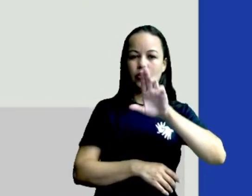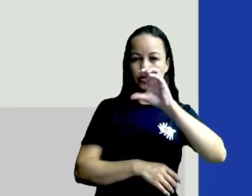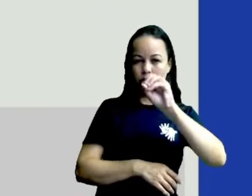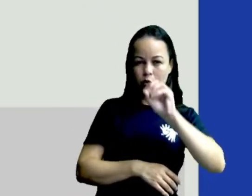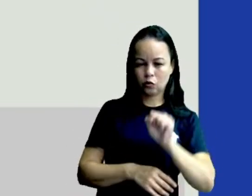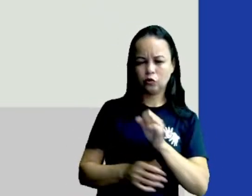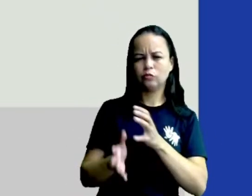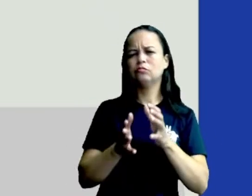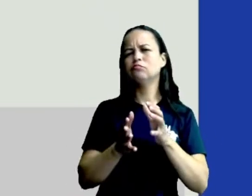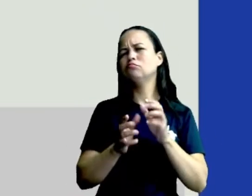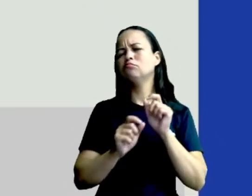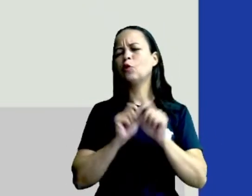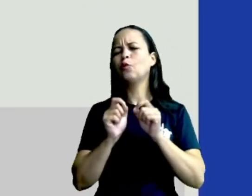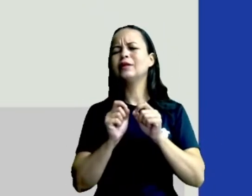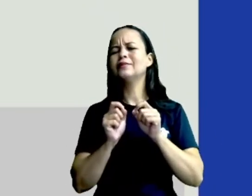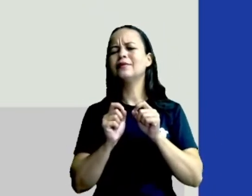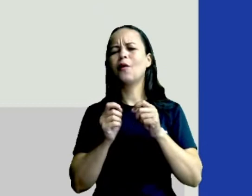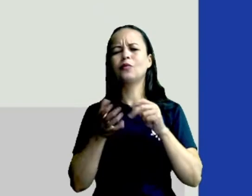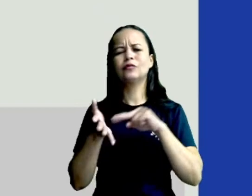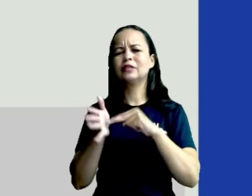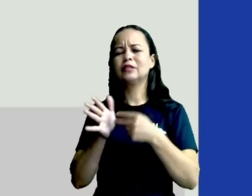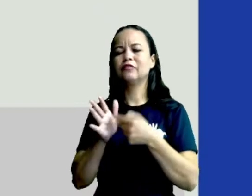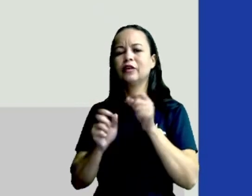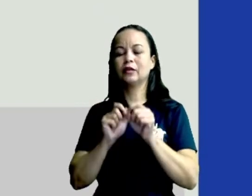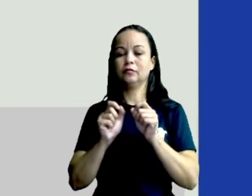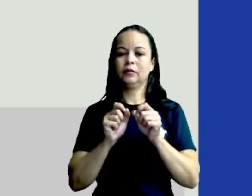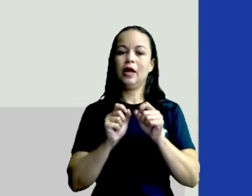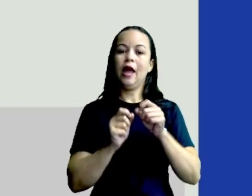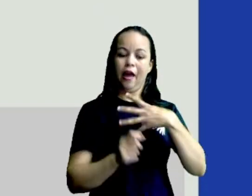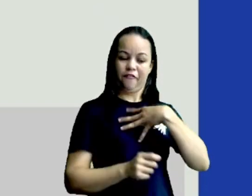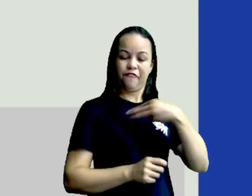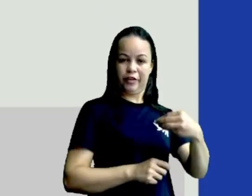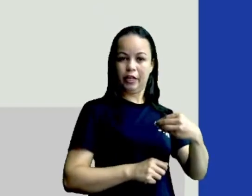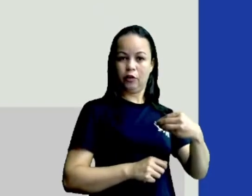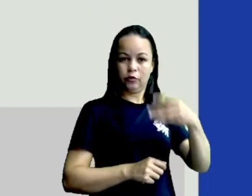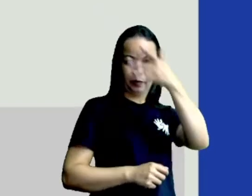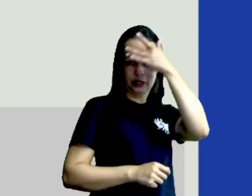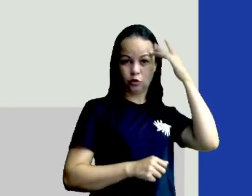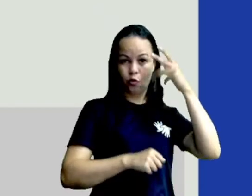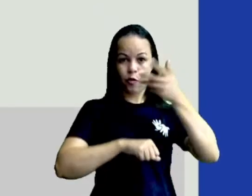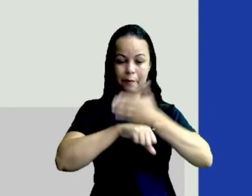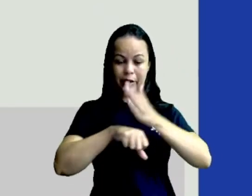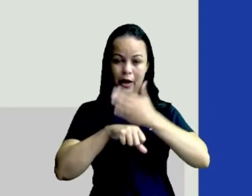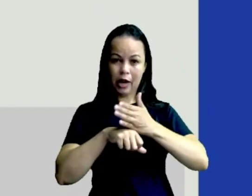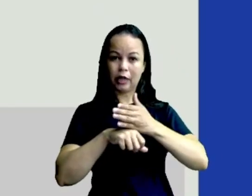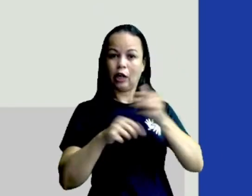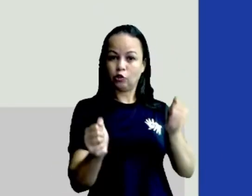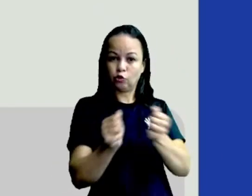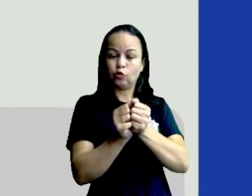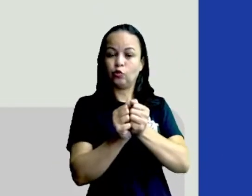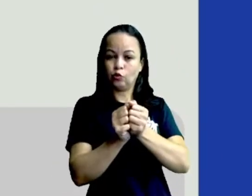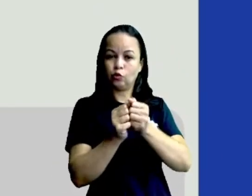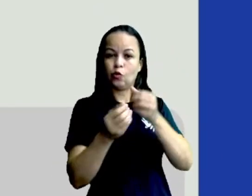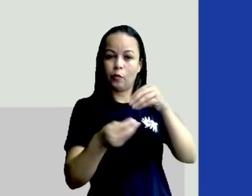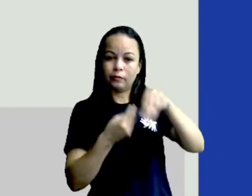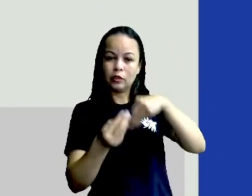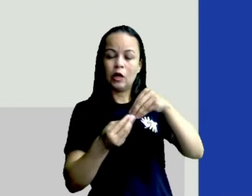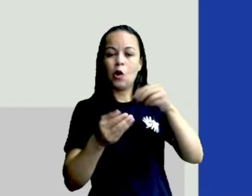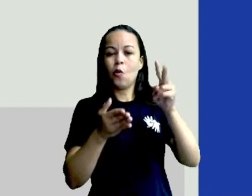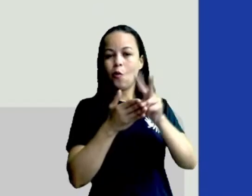que são mamelucos, minha gente? É filho de branco com índio, certo? Indivíduo que possui